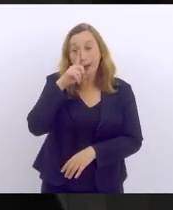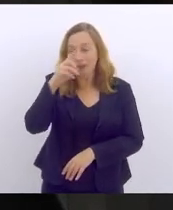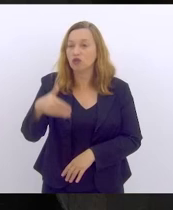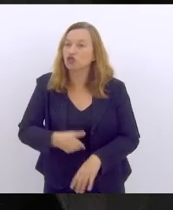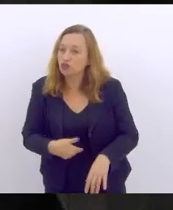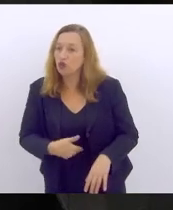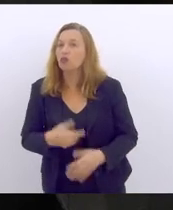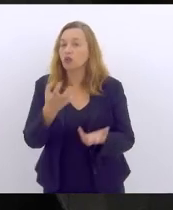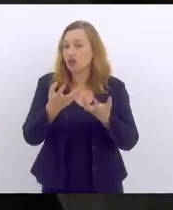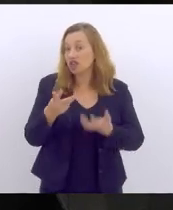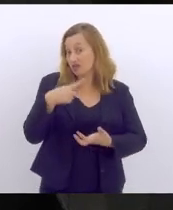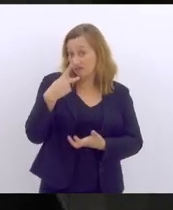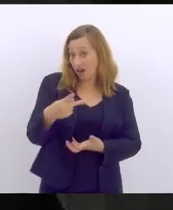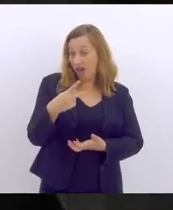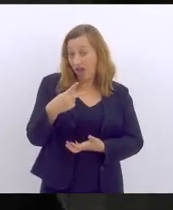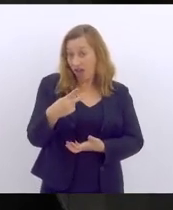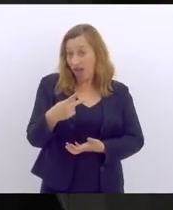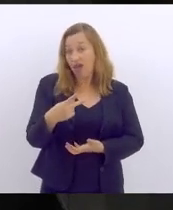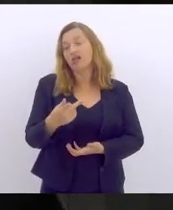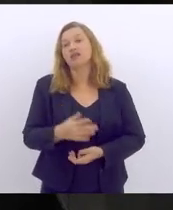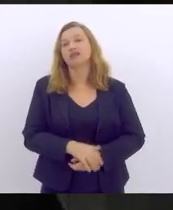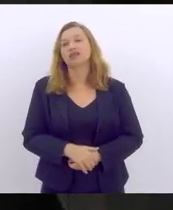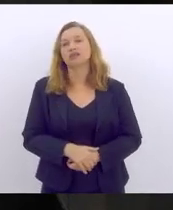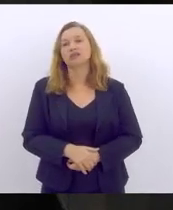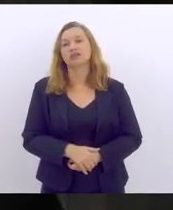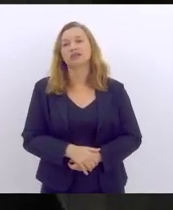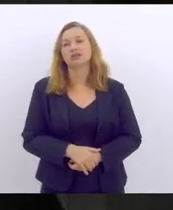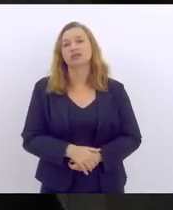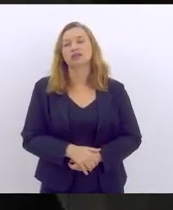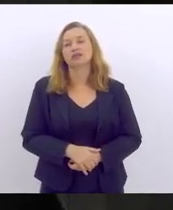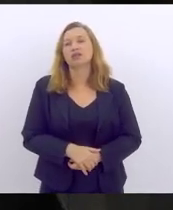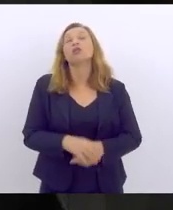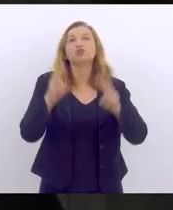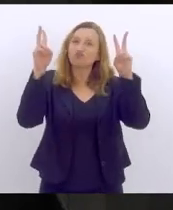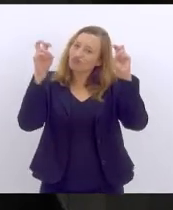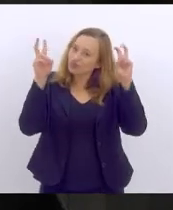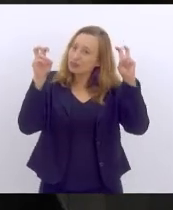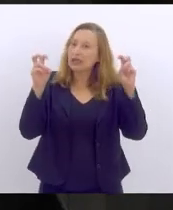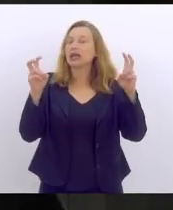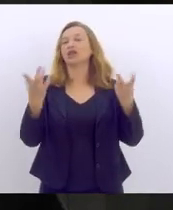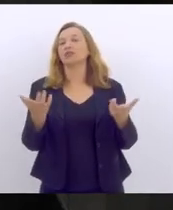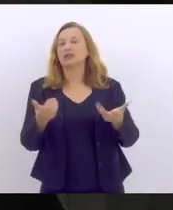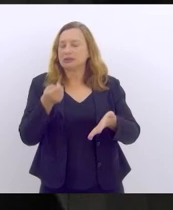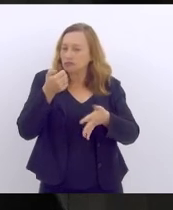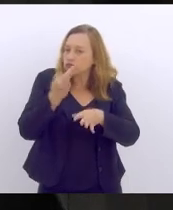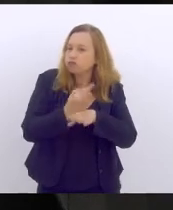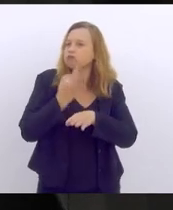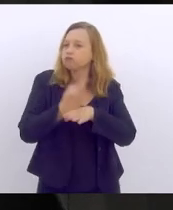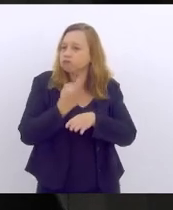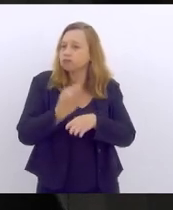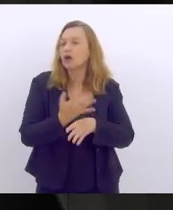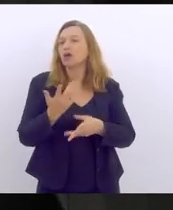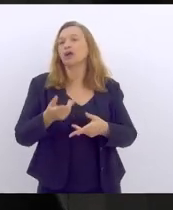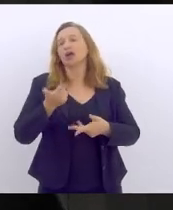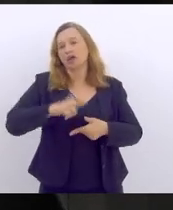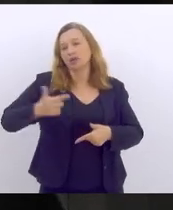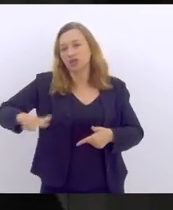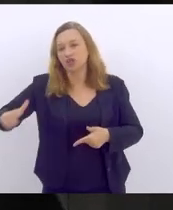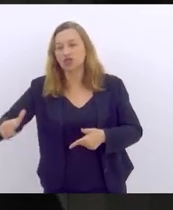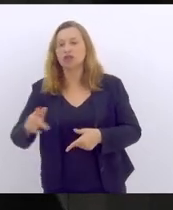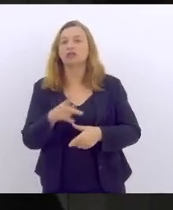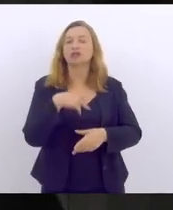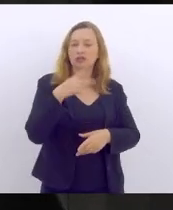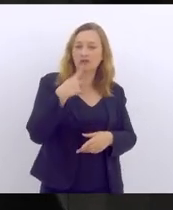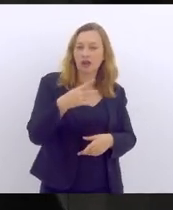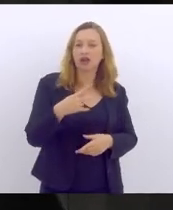fome é o dado que ele ia trazer é menção que quero fazer esse tem sido um tema que tem insistentemente repetido nas nossas andanças